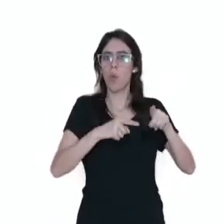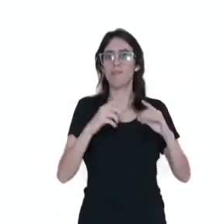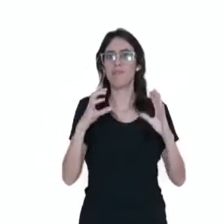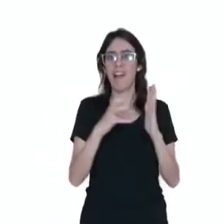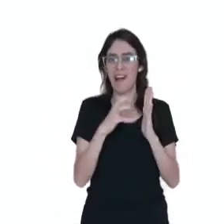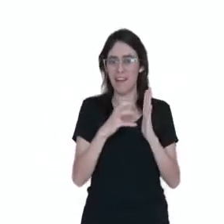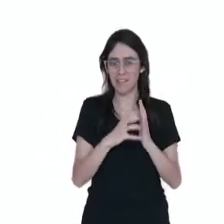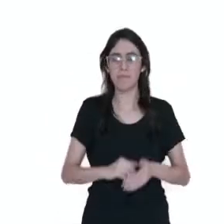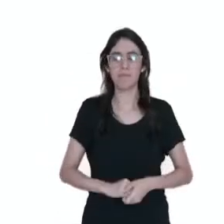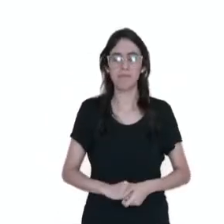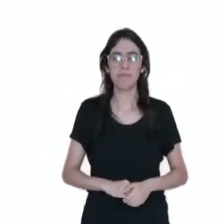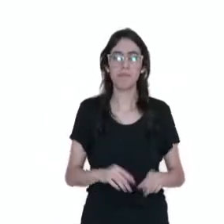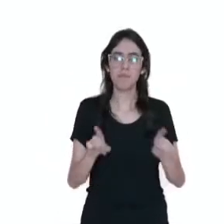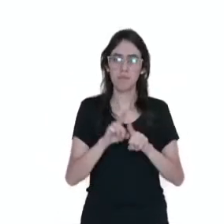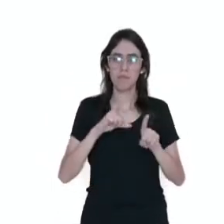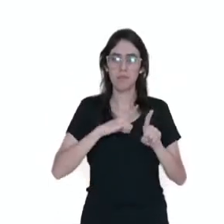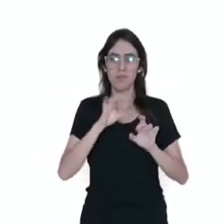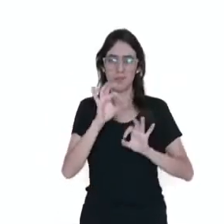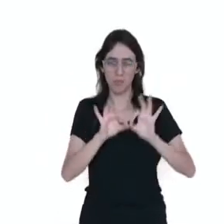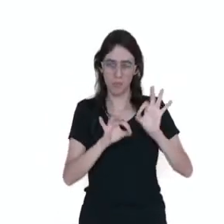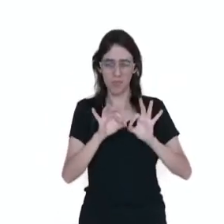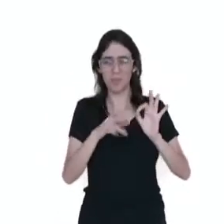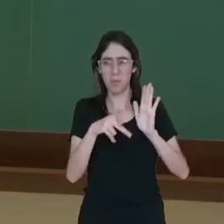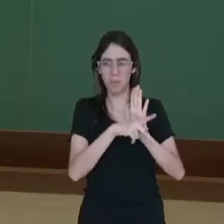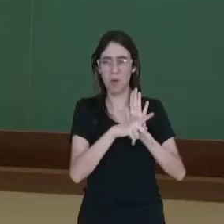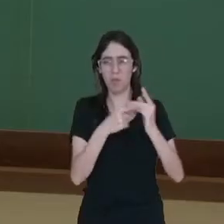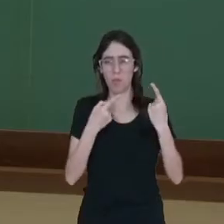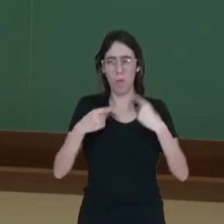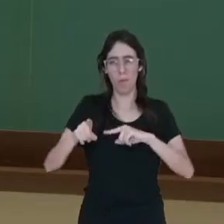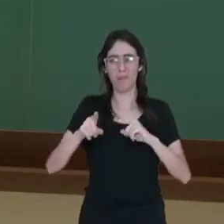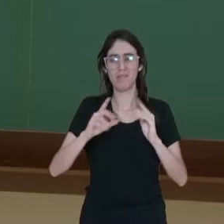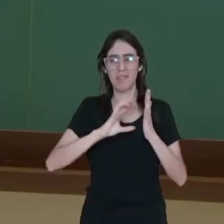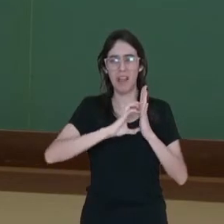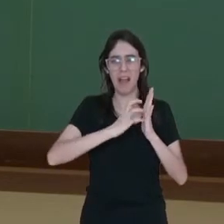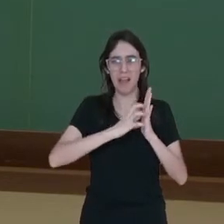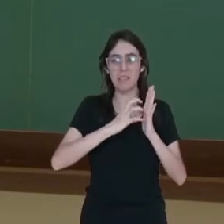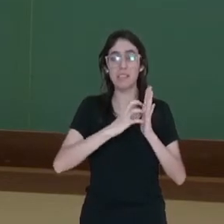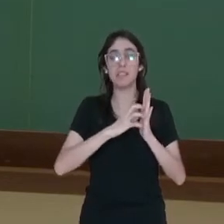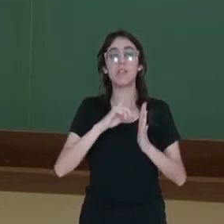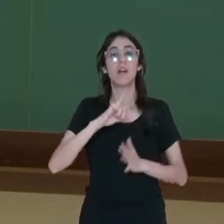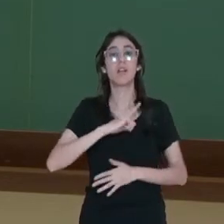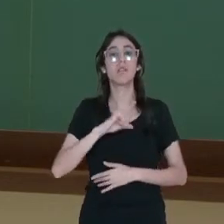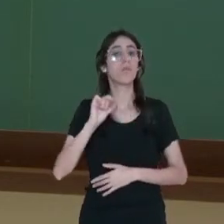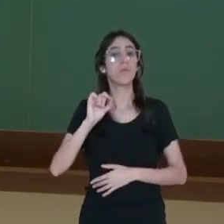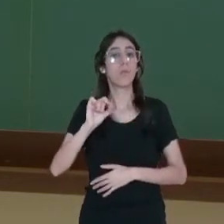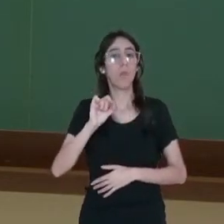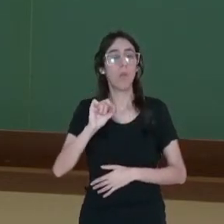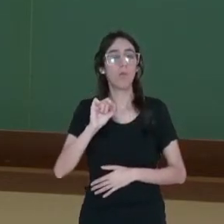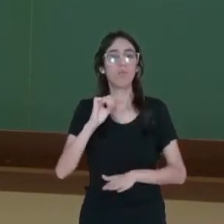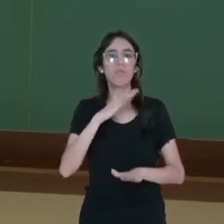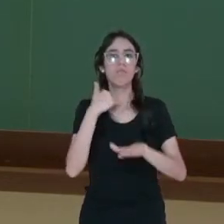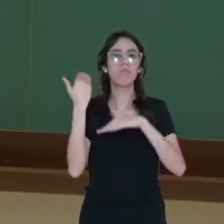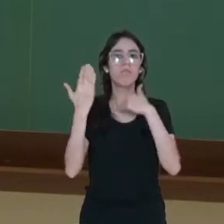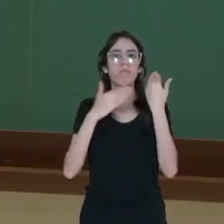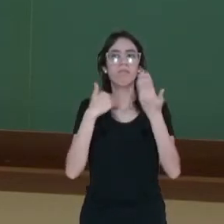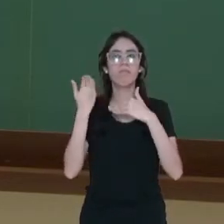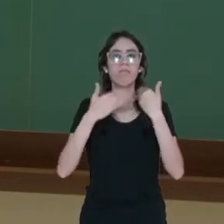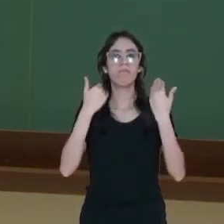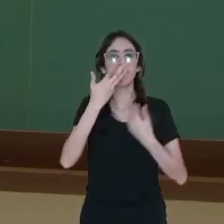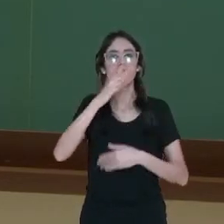brasileiro. Além do programa de combate à AIDS, houve uma grande diminuição da